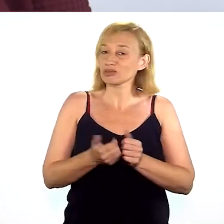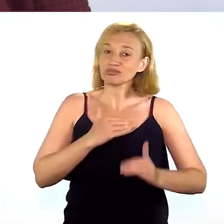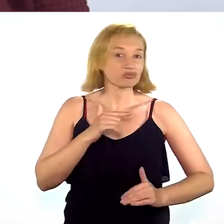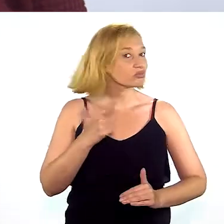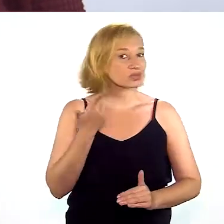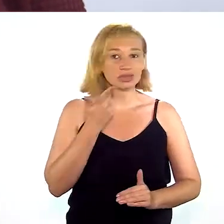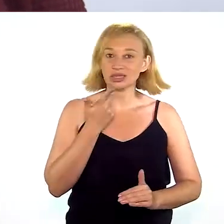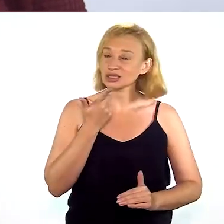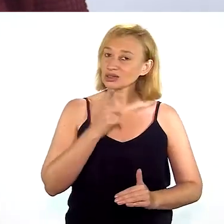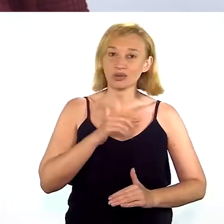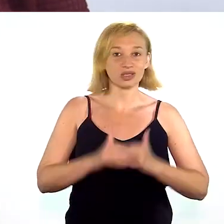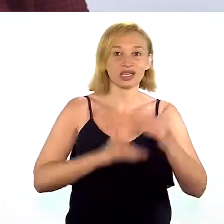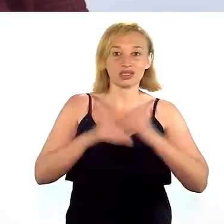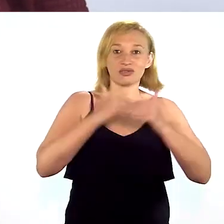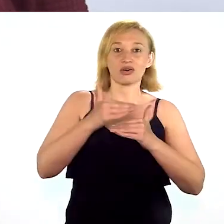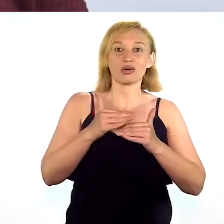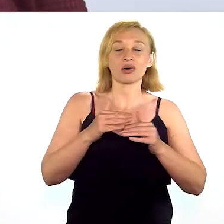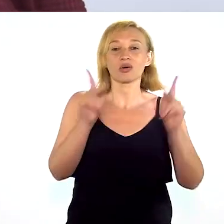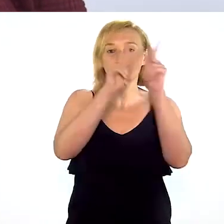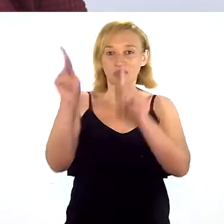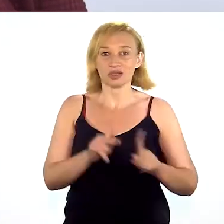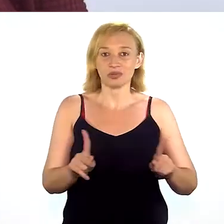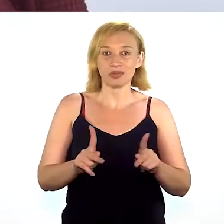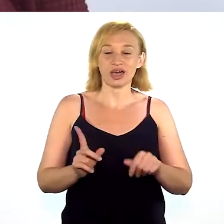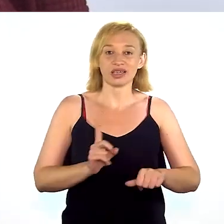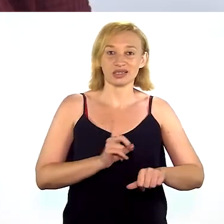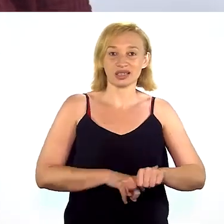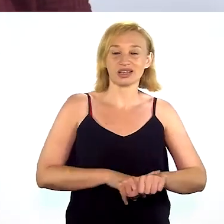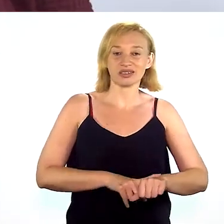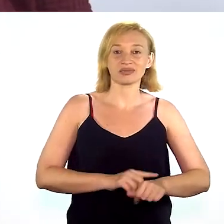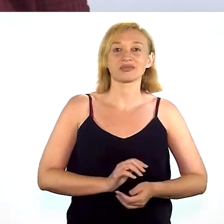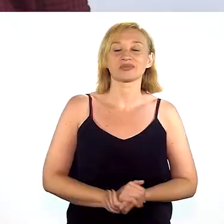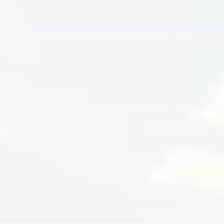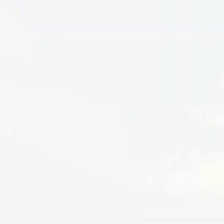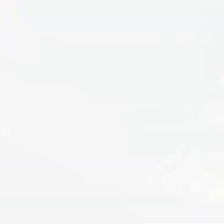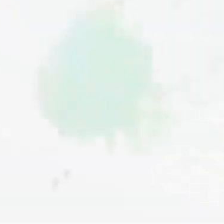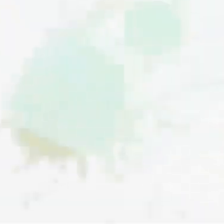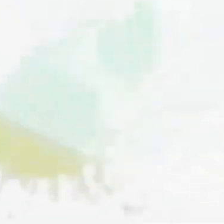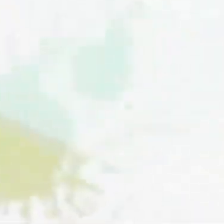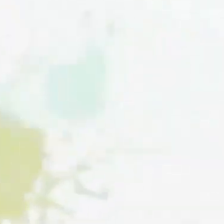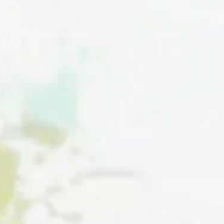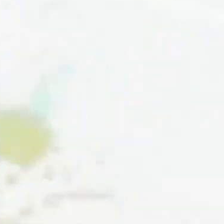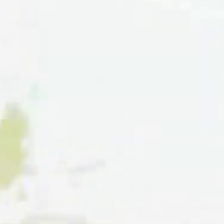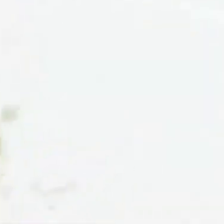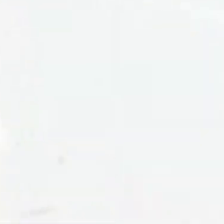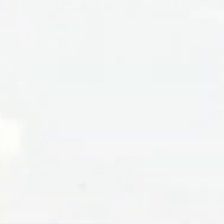se envolver, não rola. Momentos de paz e até lá!